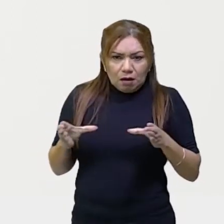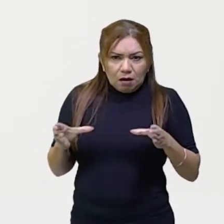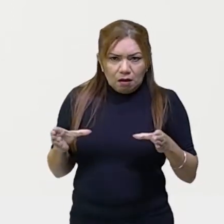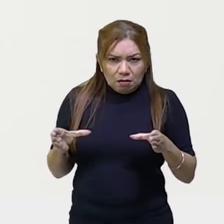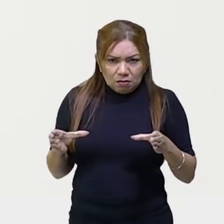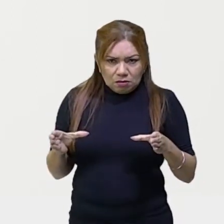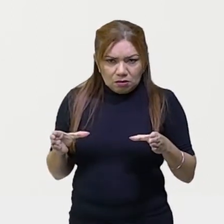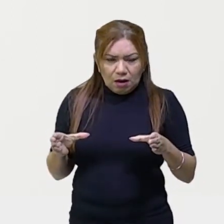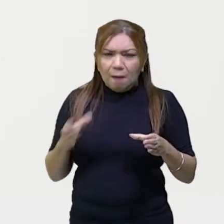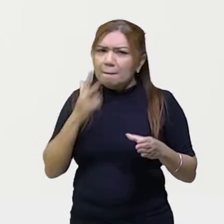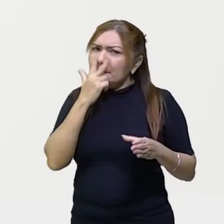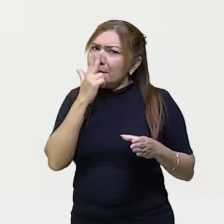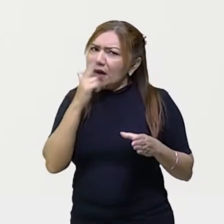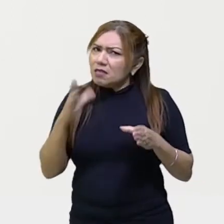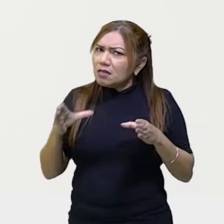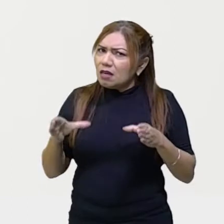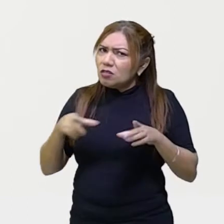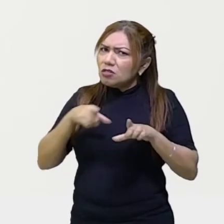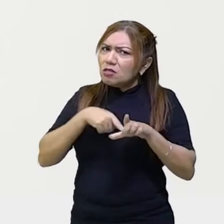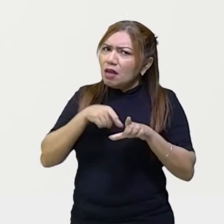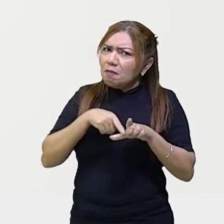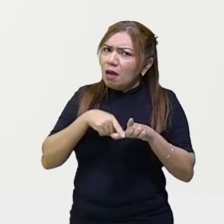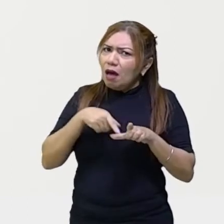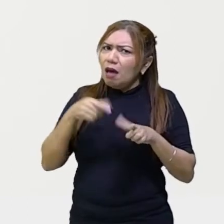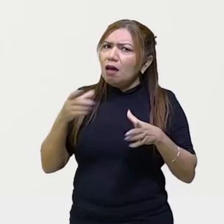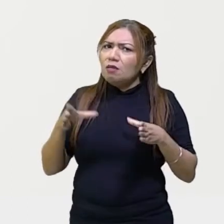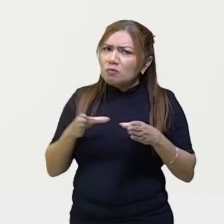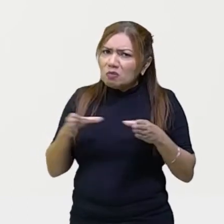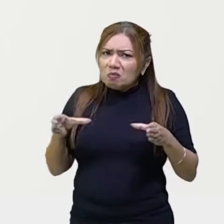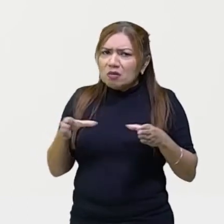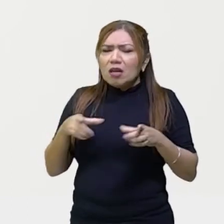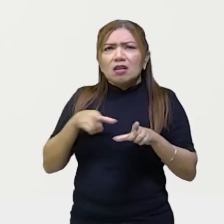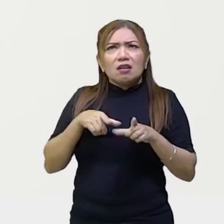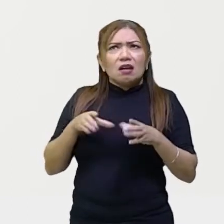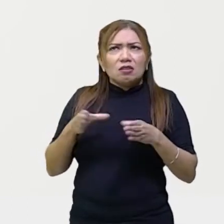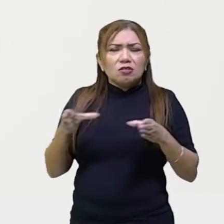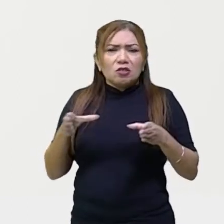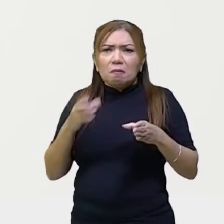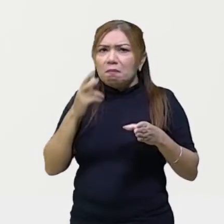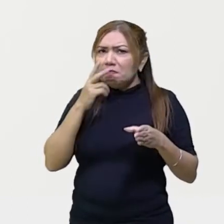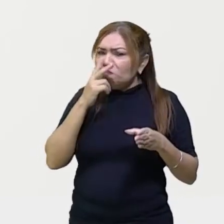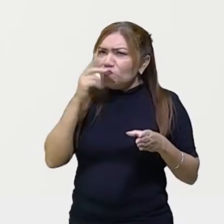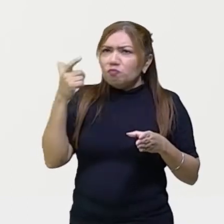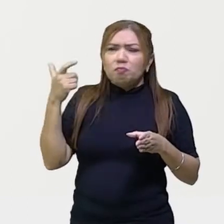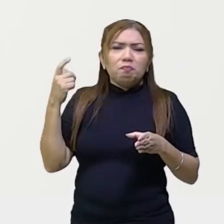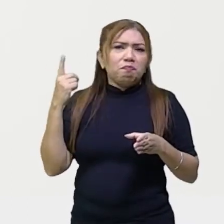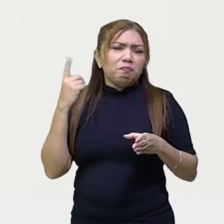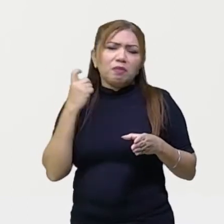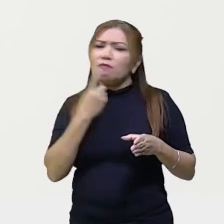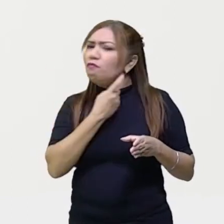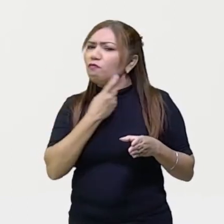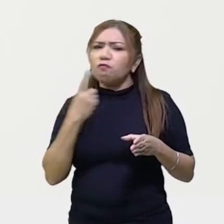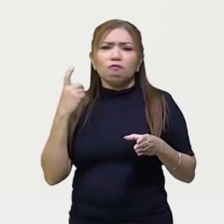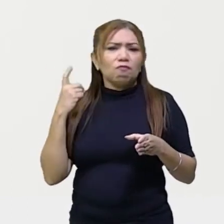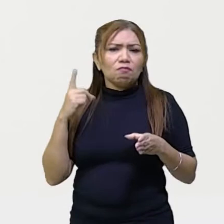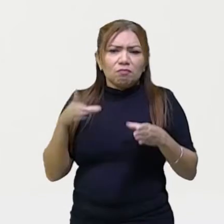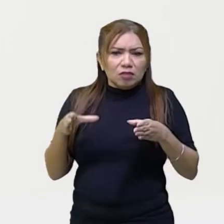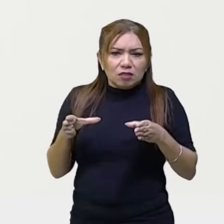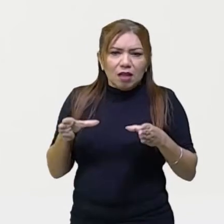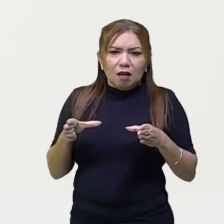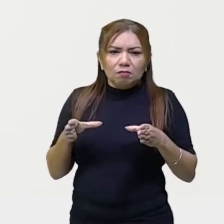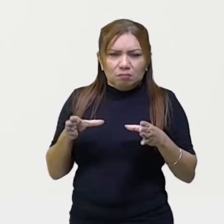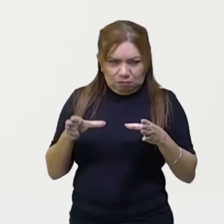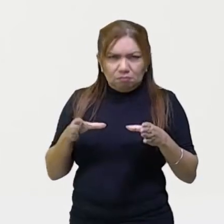caixa de perfume você tem aí algum algum material que parece com um paralelepípedo Beleza